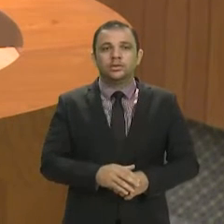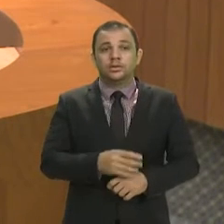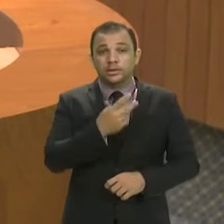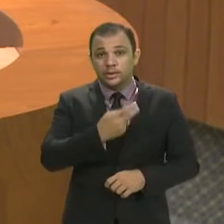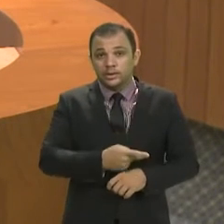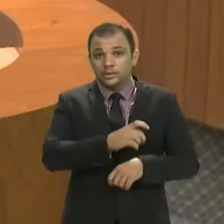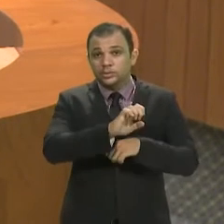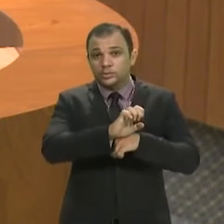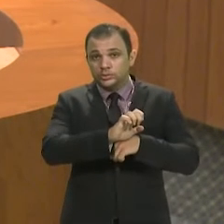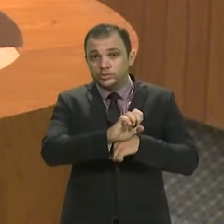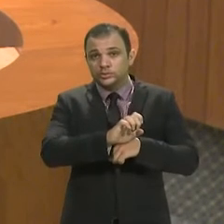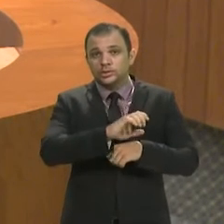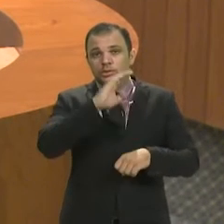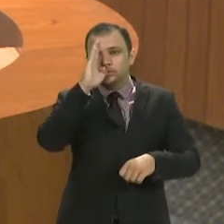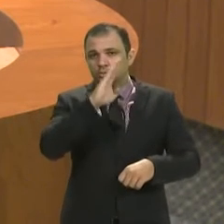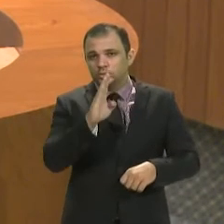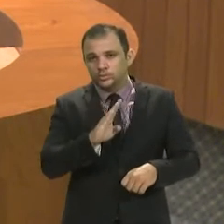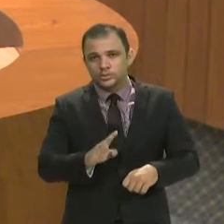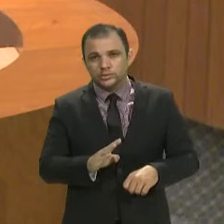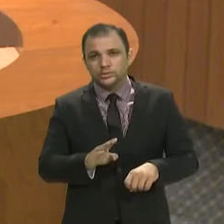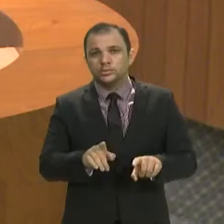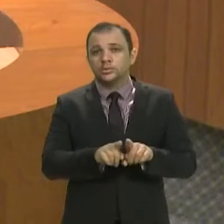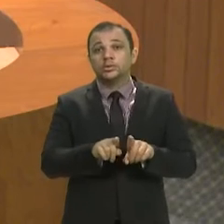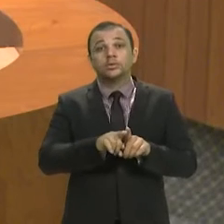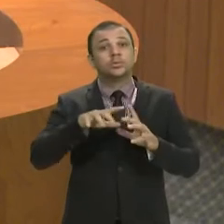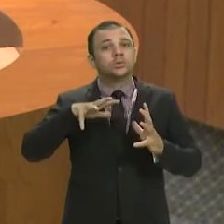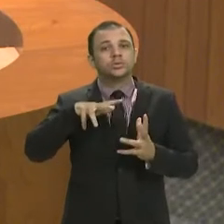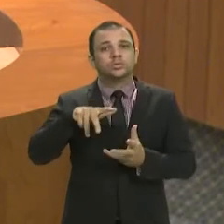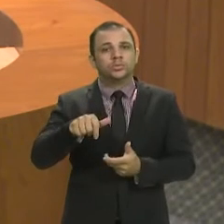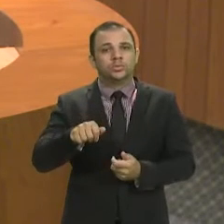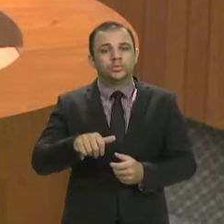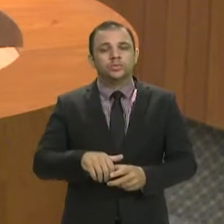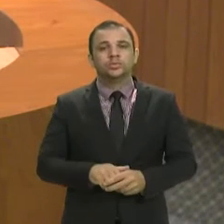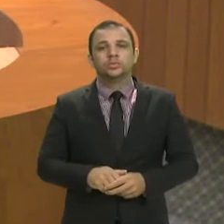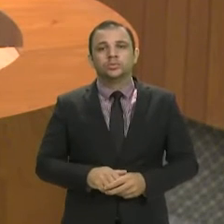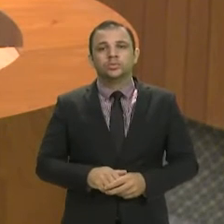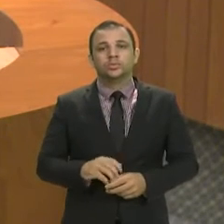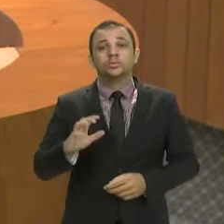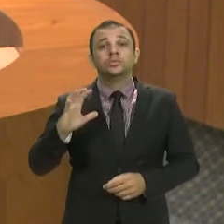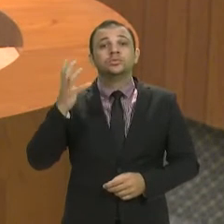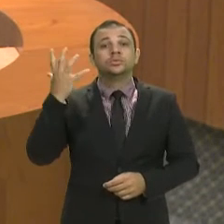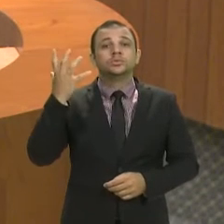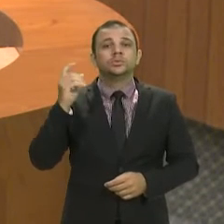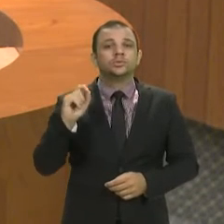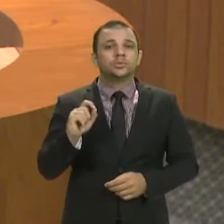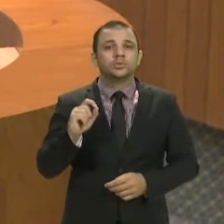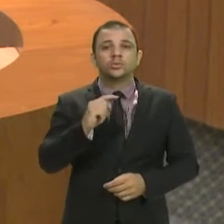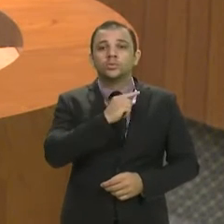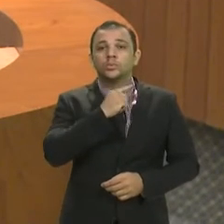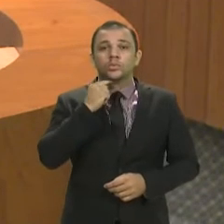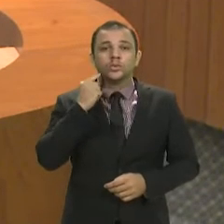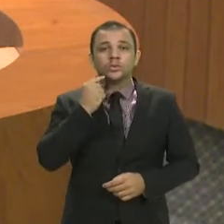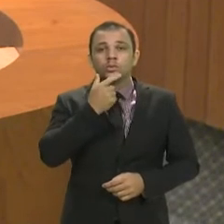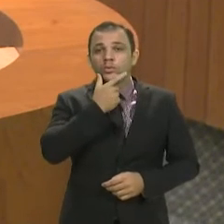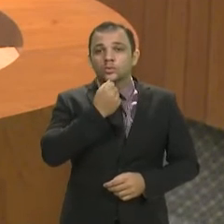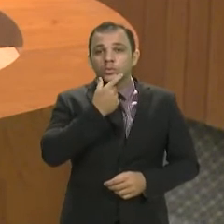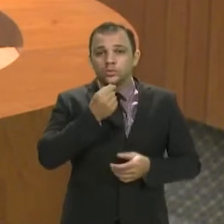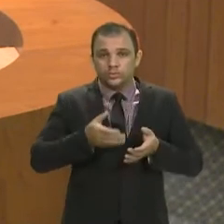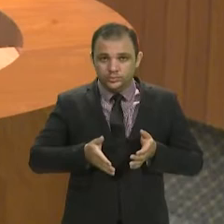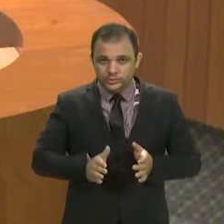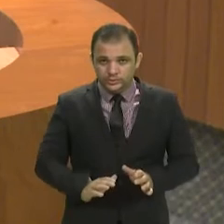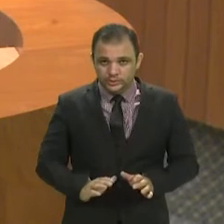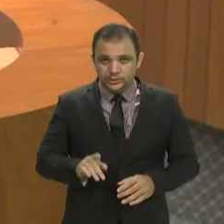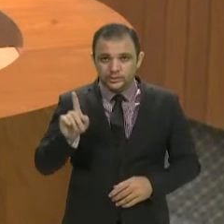estadual, brasileira, como mundial. Morreu o maranhense de